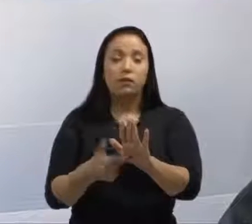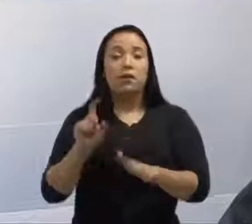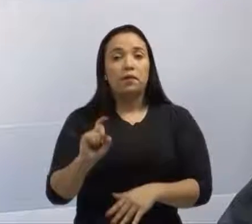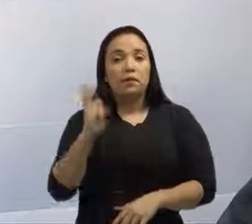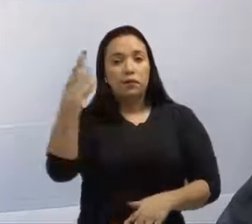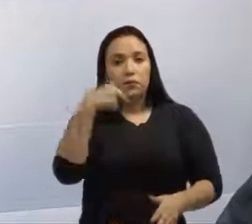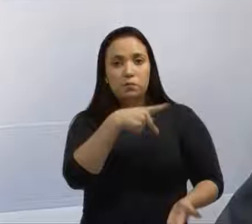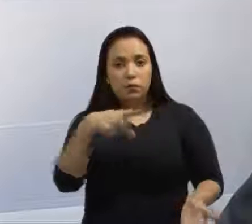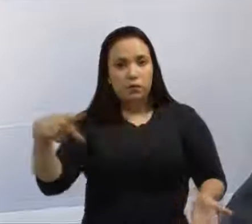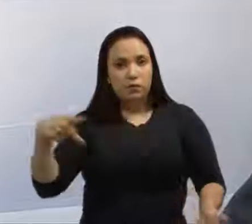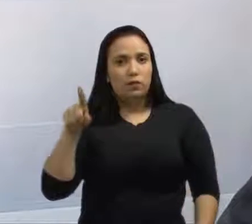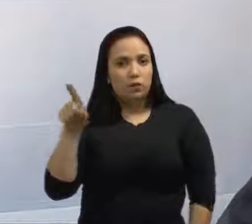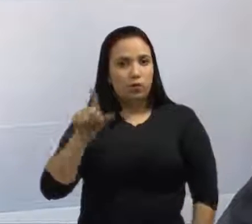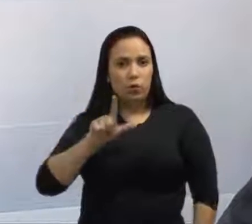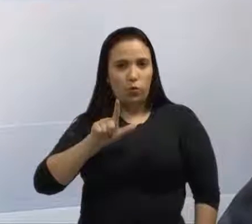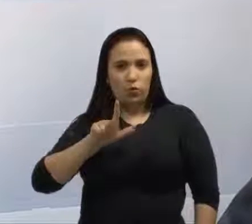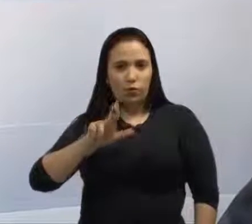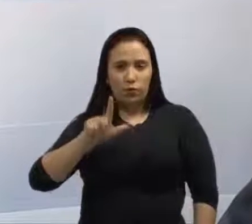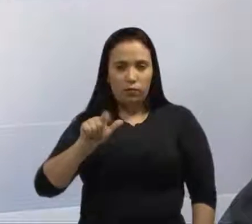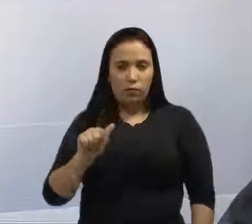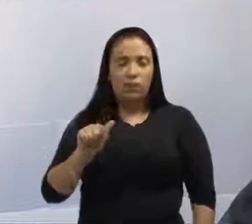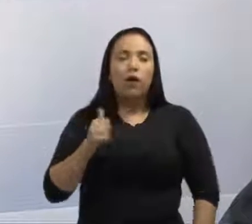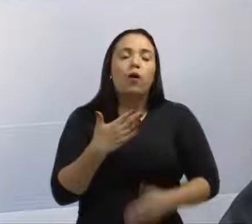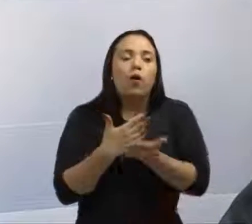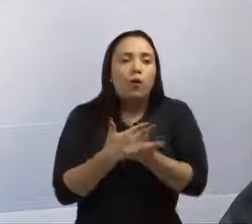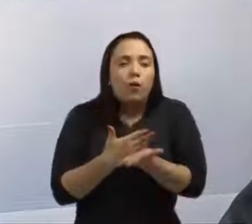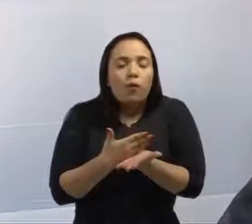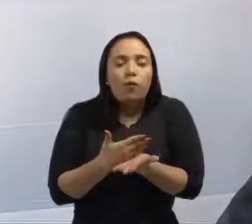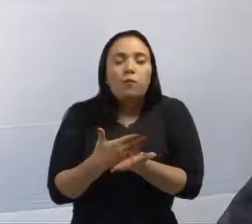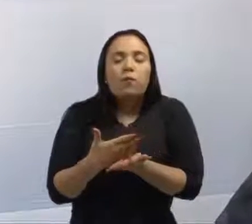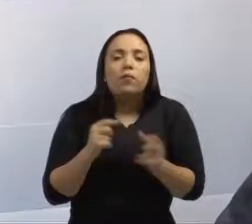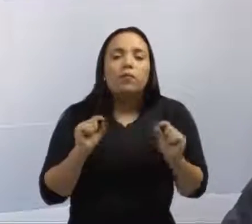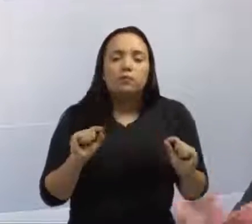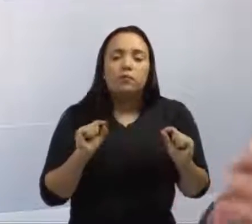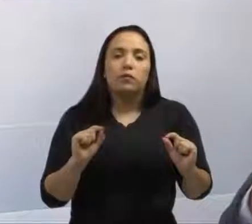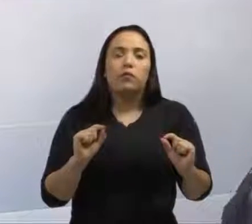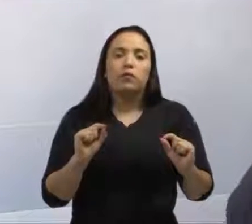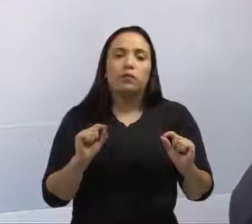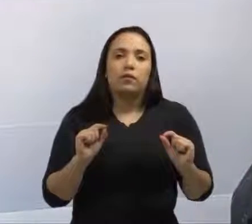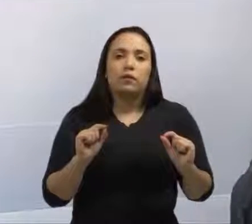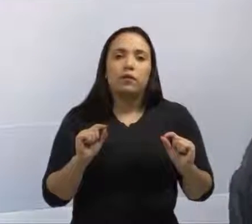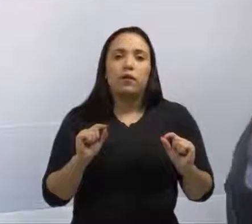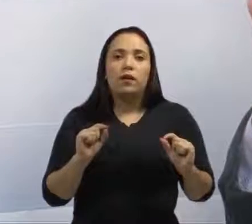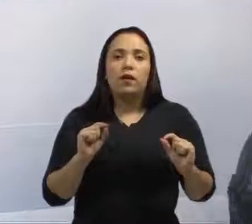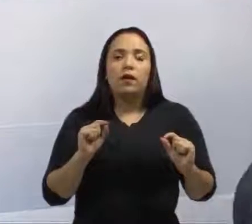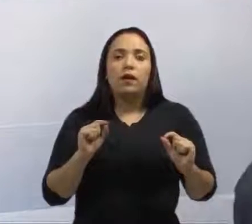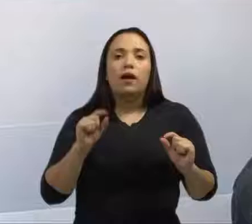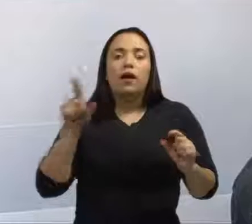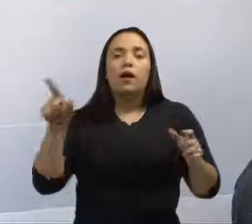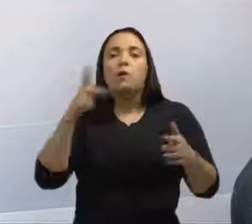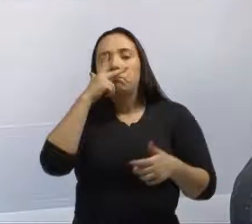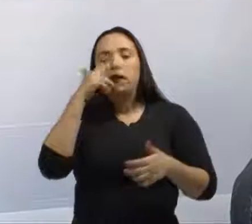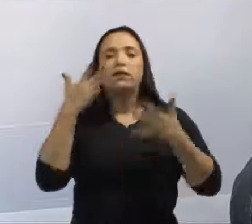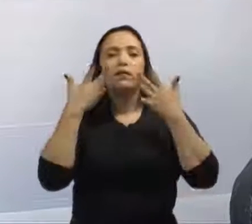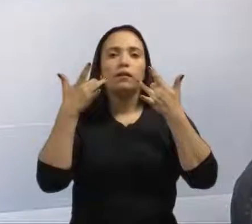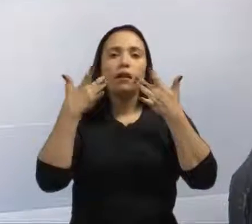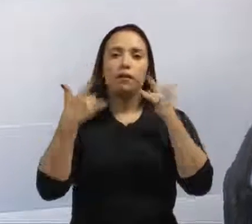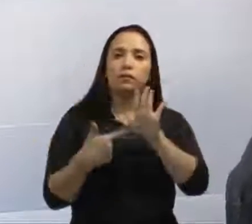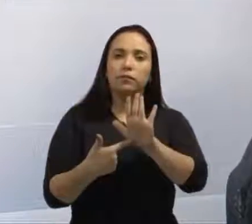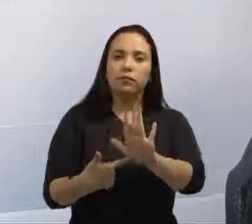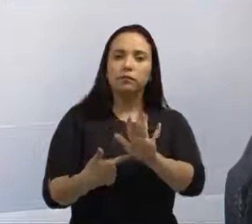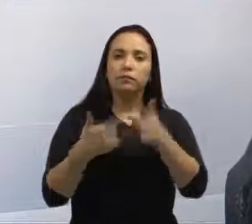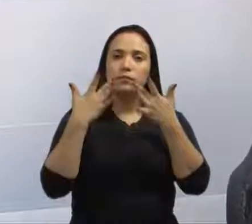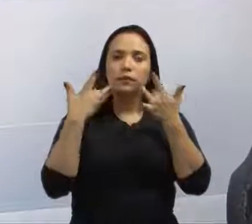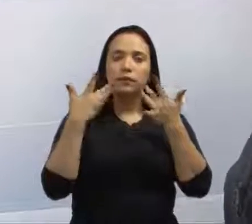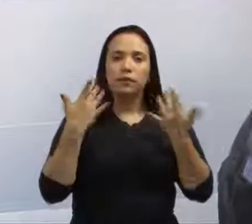demonstra-se que o ex-presidente Luiz Inácio Lula da Silva começa a criar uma peça fantasiosa.